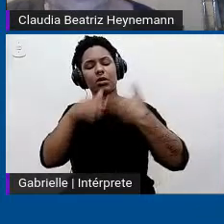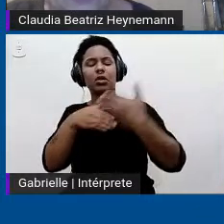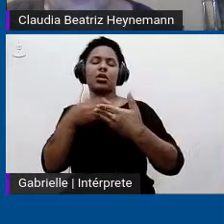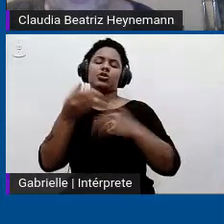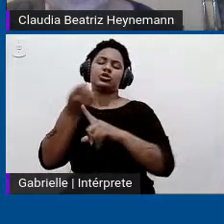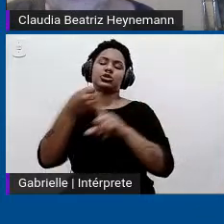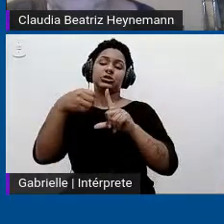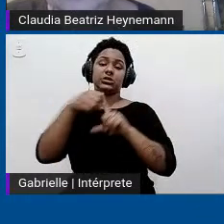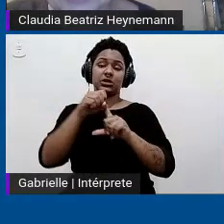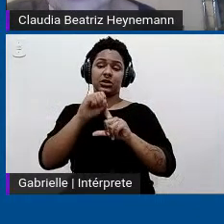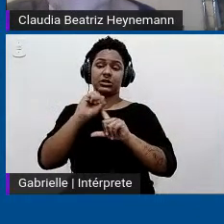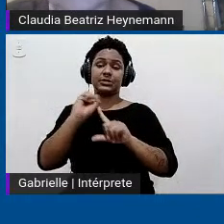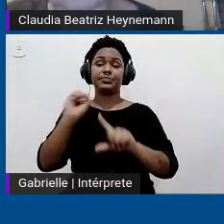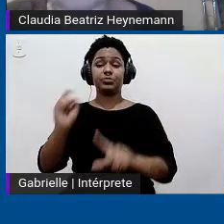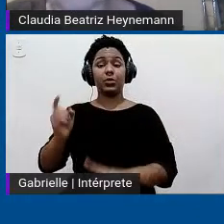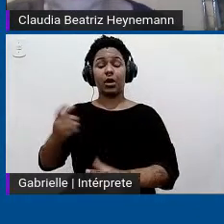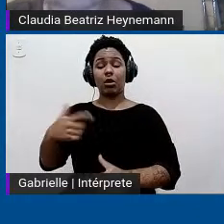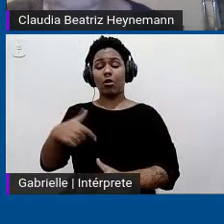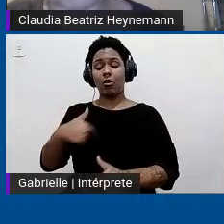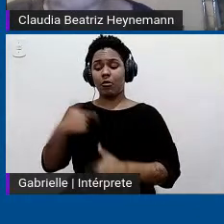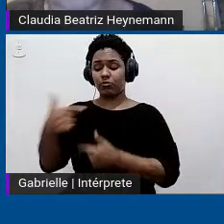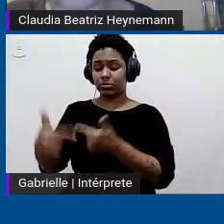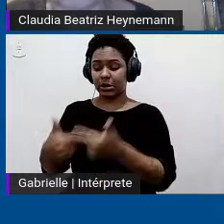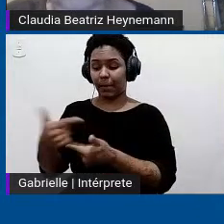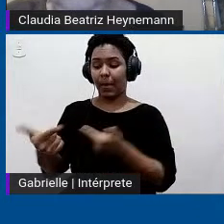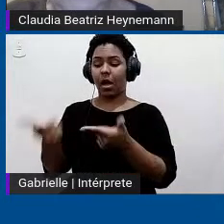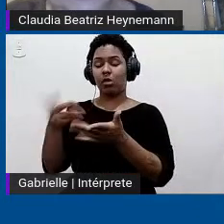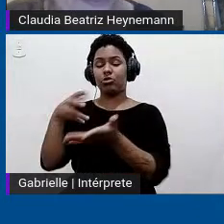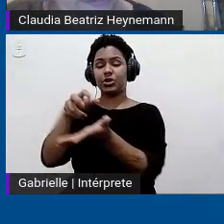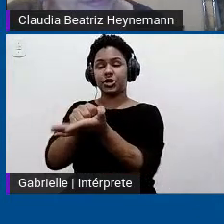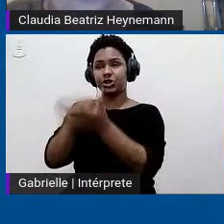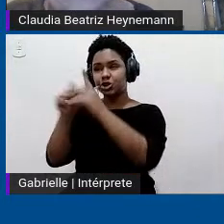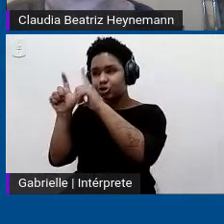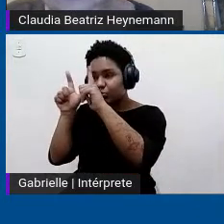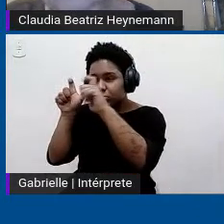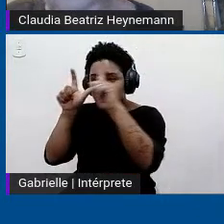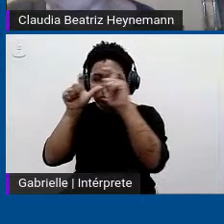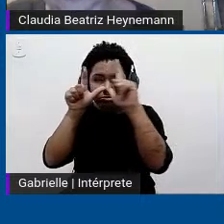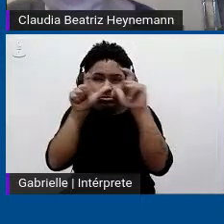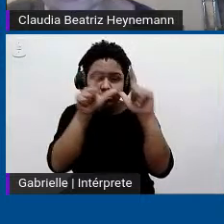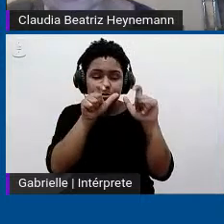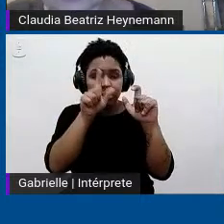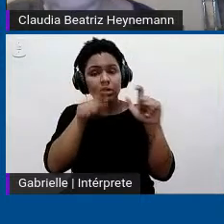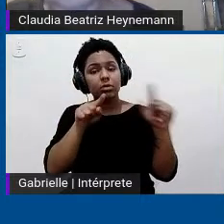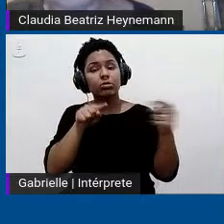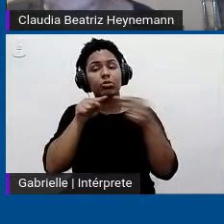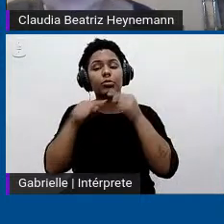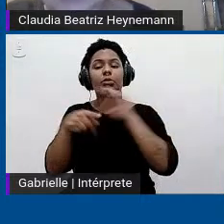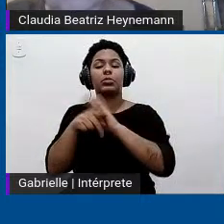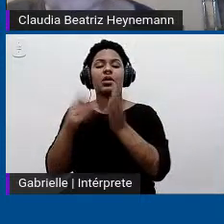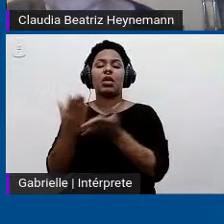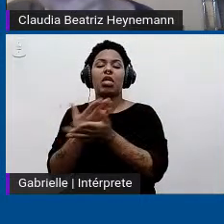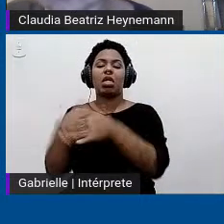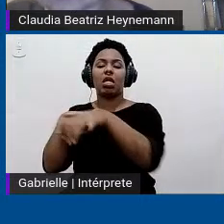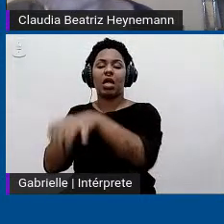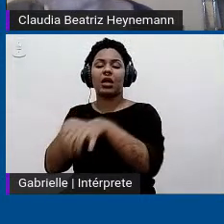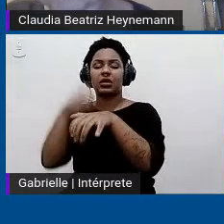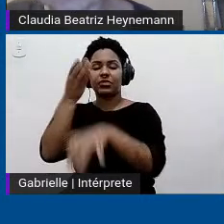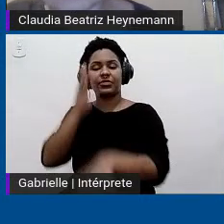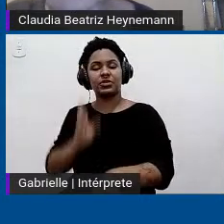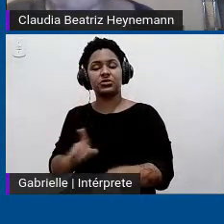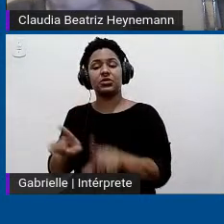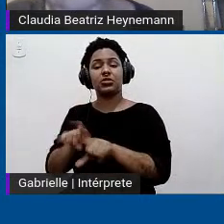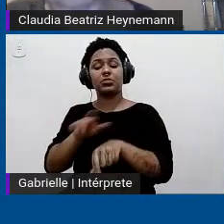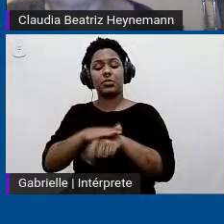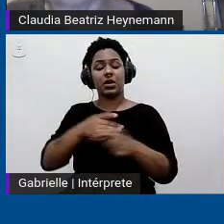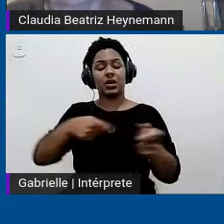para o registro, a imagem técnica tem afinidade com o processo de consolidação dos arquivos nacionais, seu lugar na administração, seu